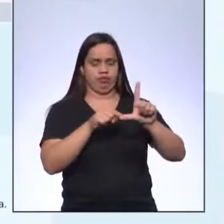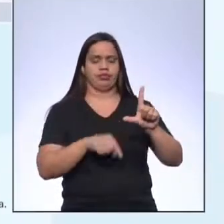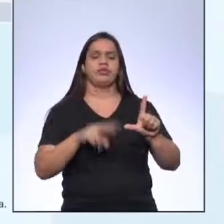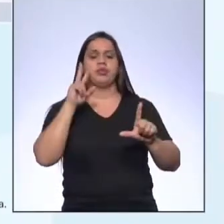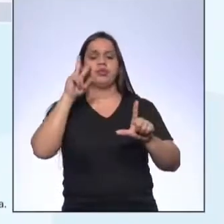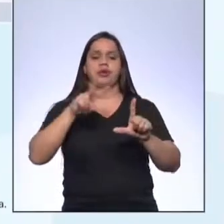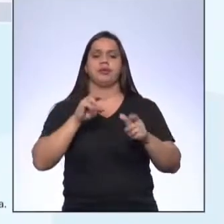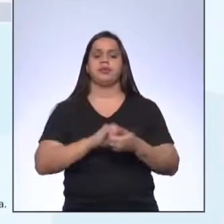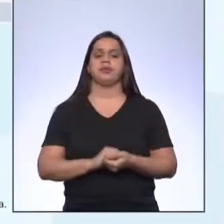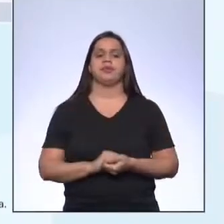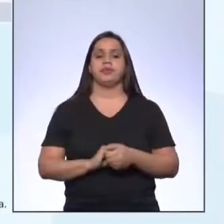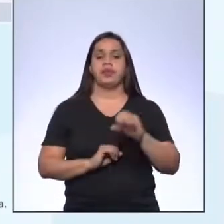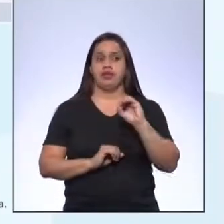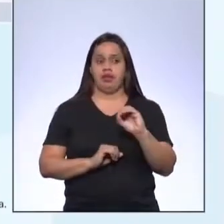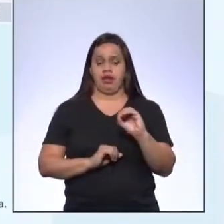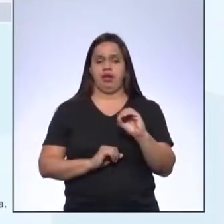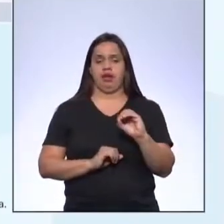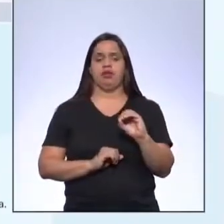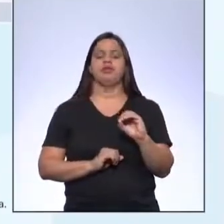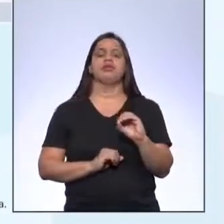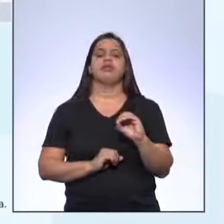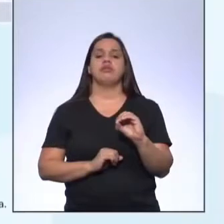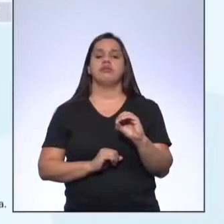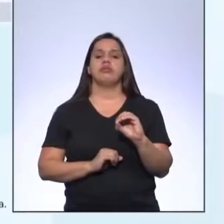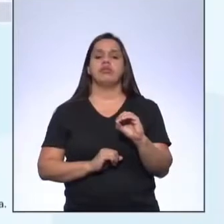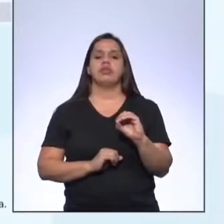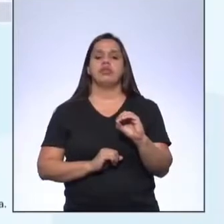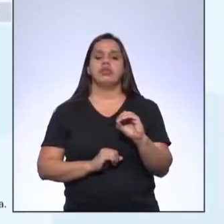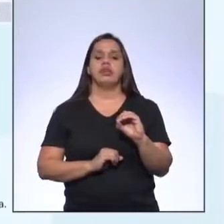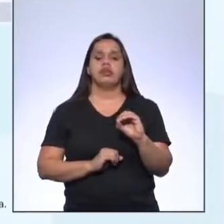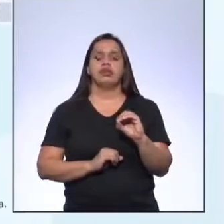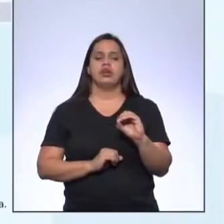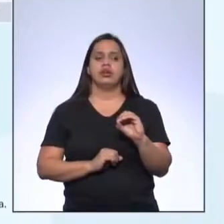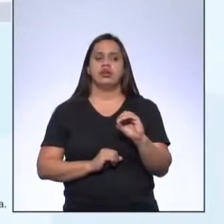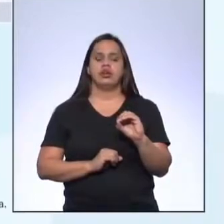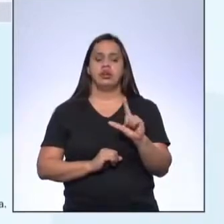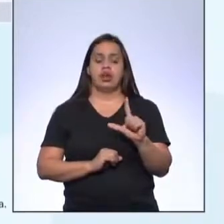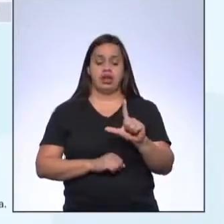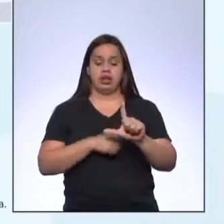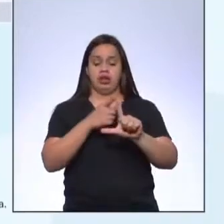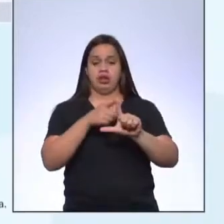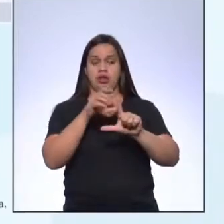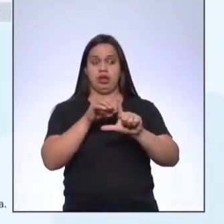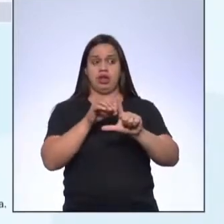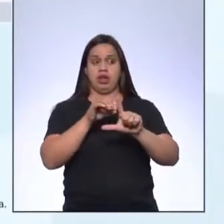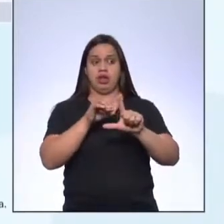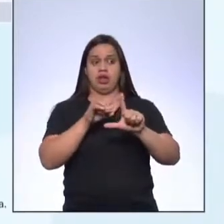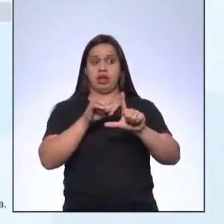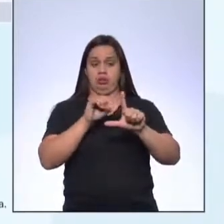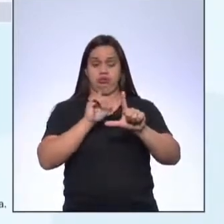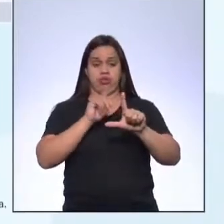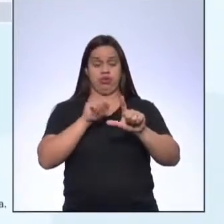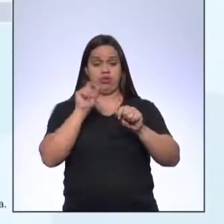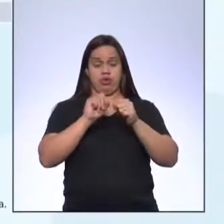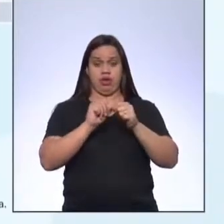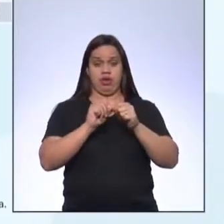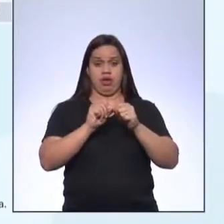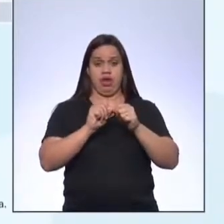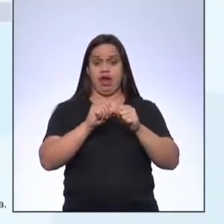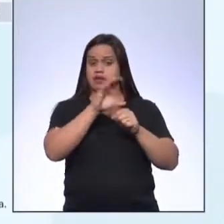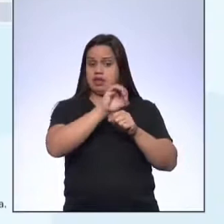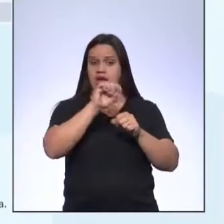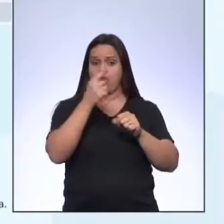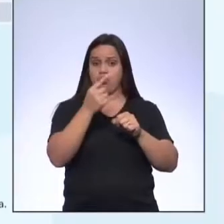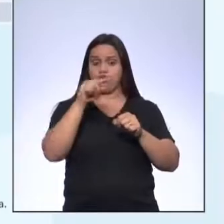colocar para esse gráfico 01 e 2 no x às vezes